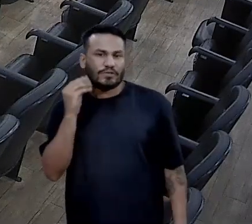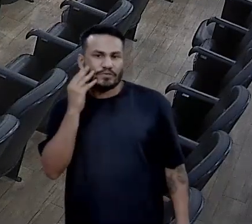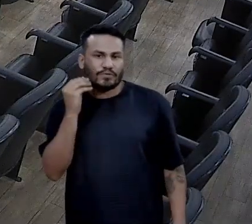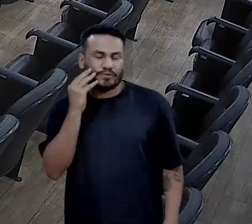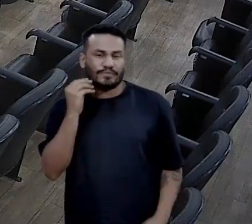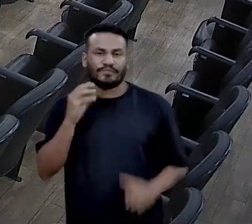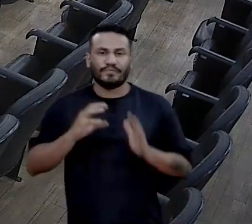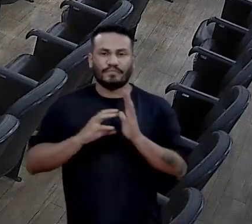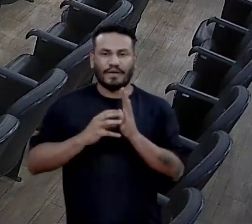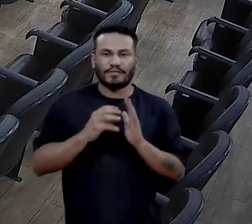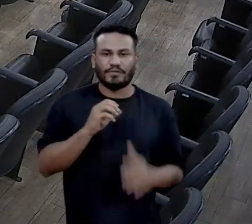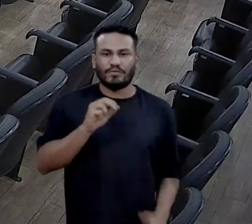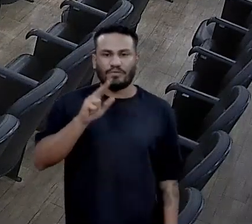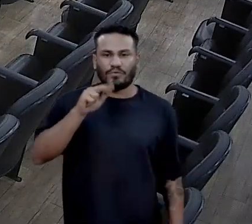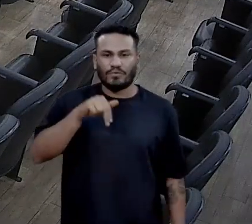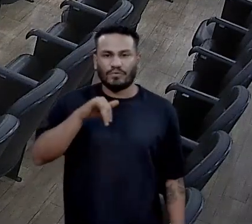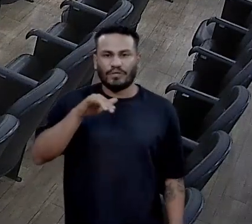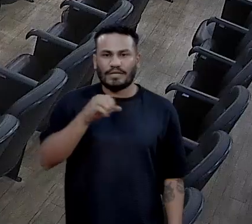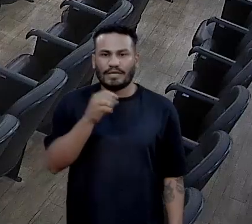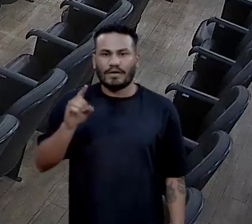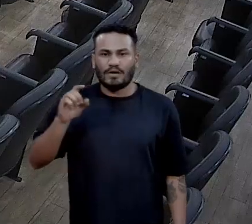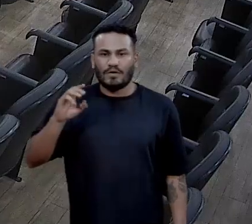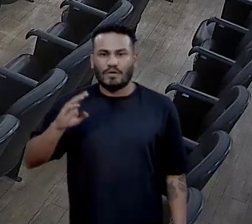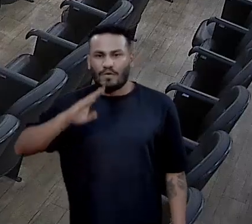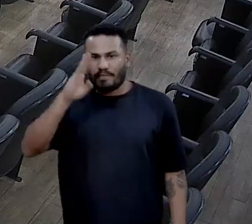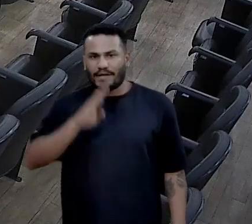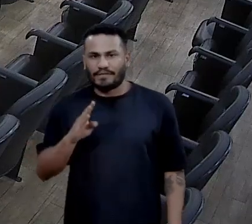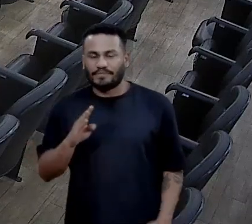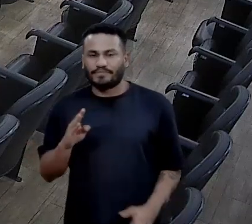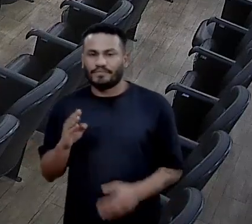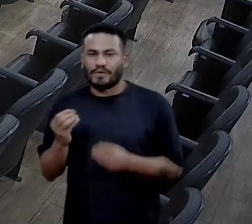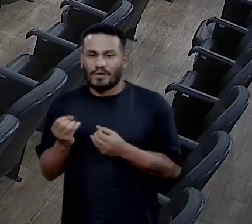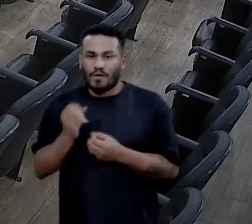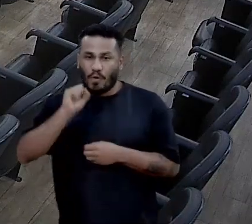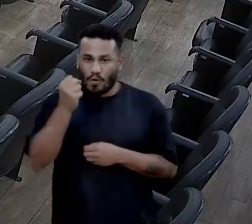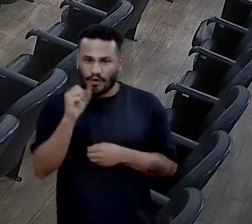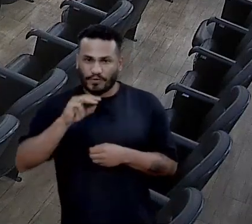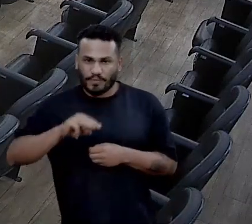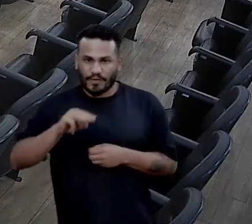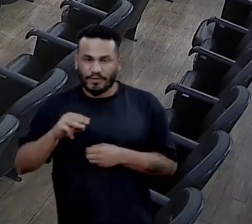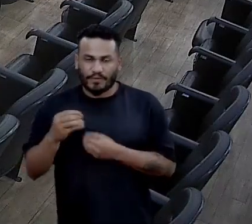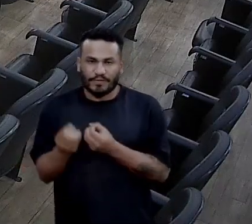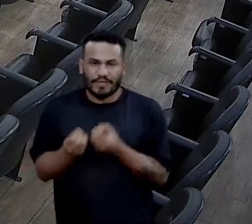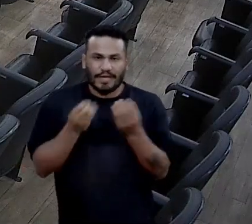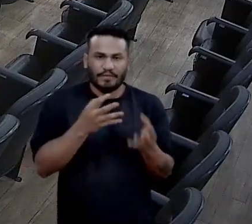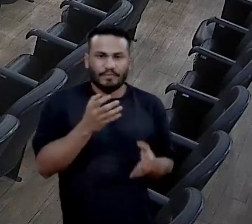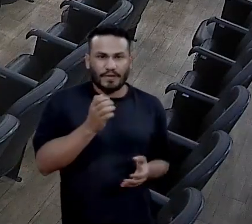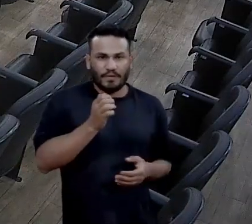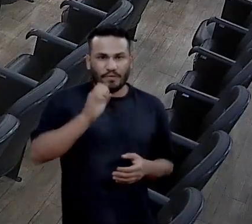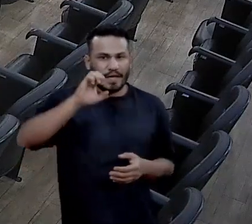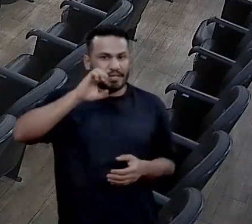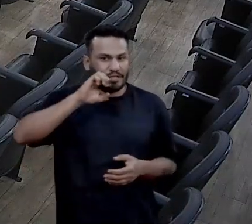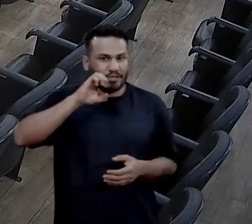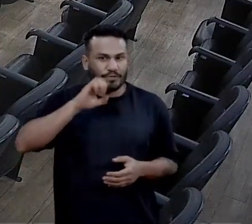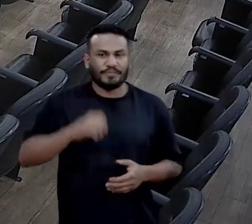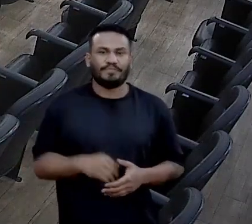Souza, do União Brasil, pelo tempo de até 8 minutos, sendo 4 concedidos pelo vereador Egídio Beckhauser.